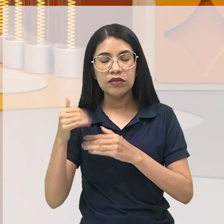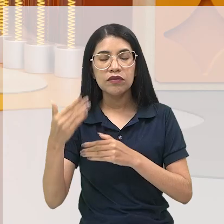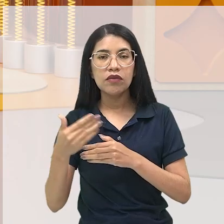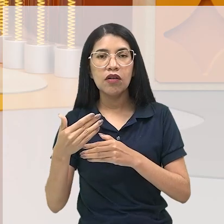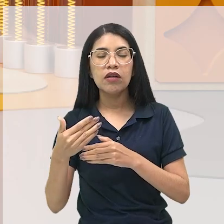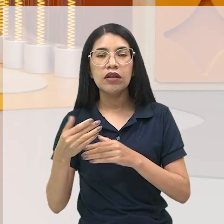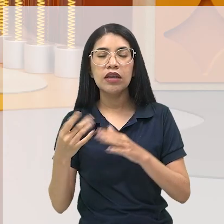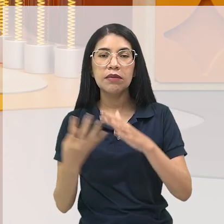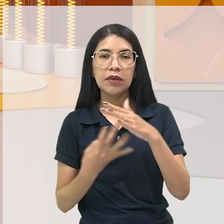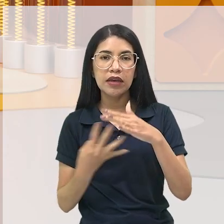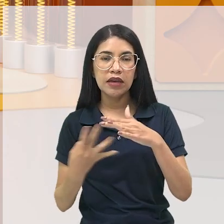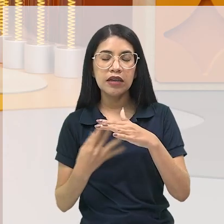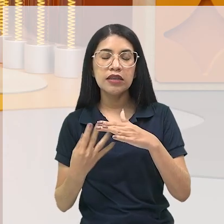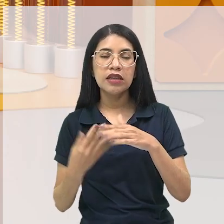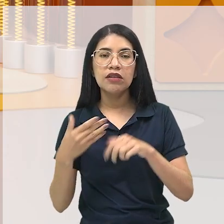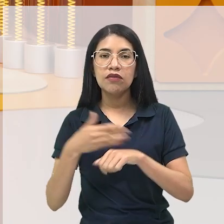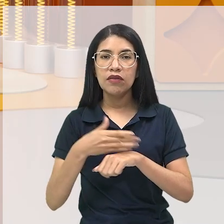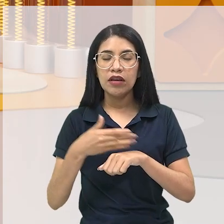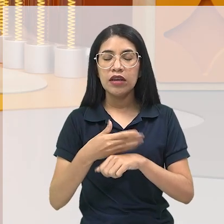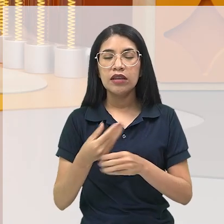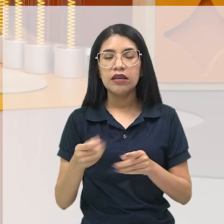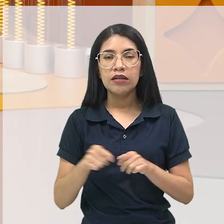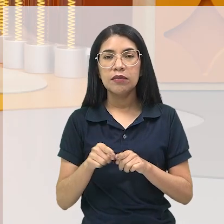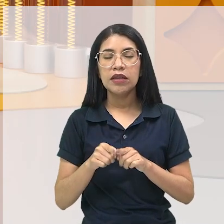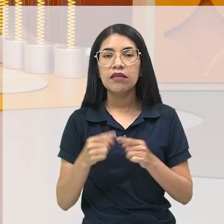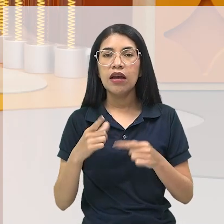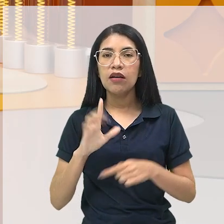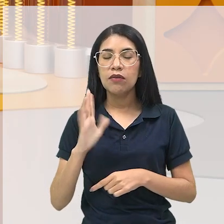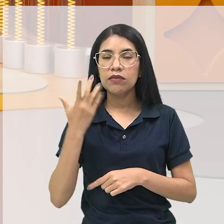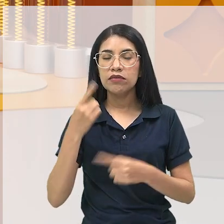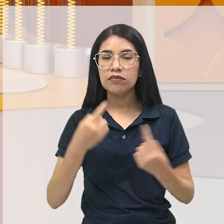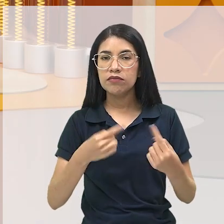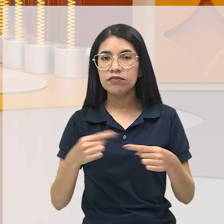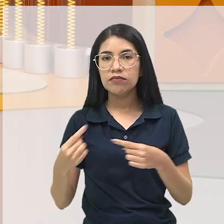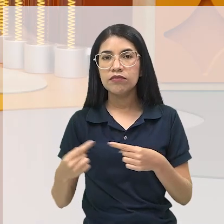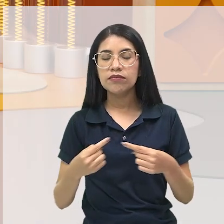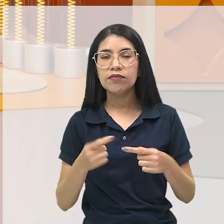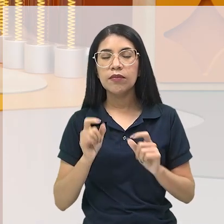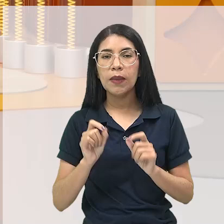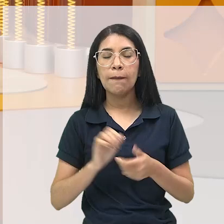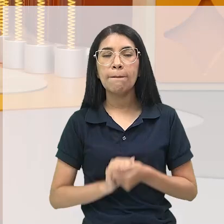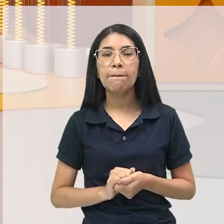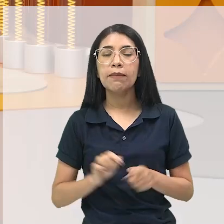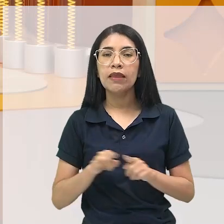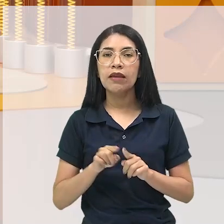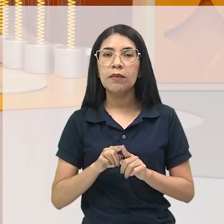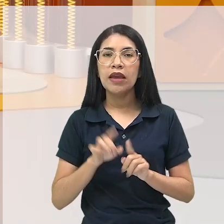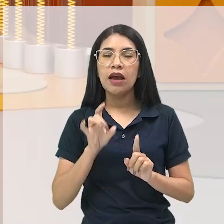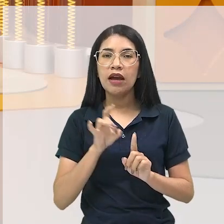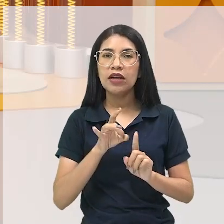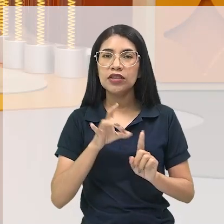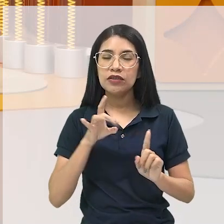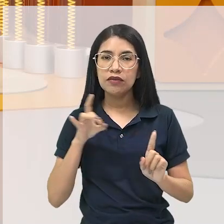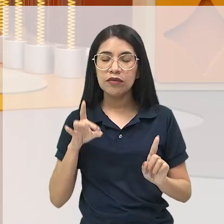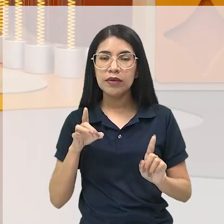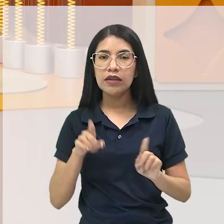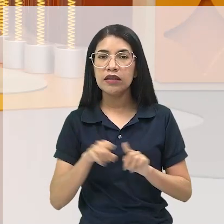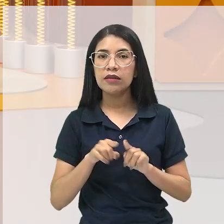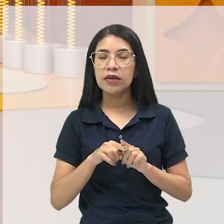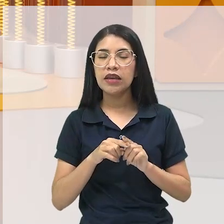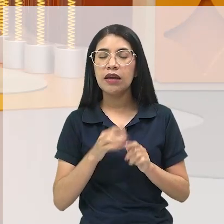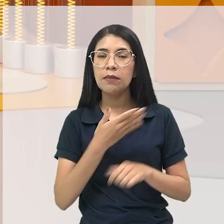países, imigrantes estão presentes, uma discussão muito importante também, pessoal, é a coisa da xenofobia, né? Que é a aversão,